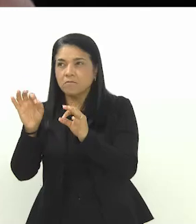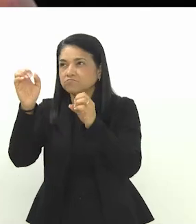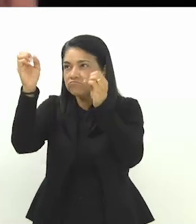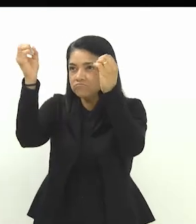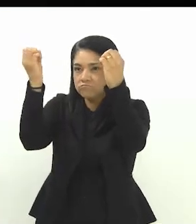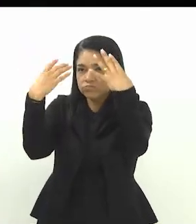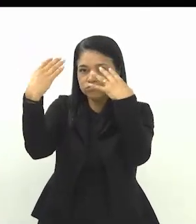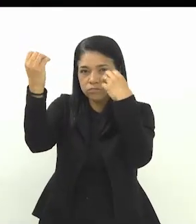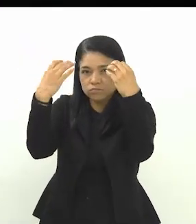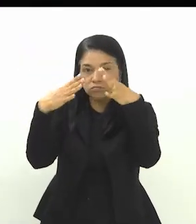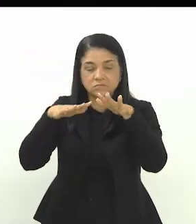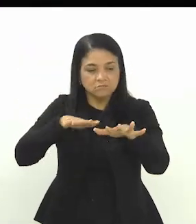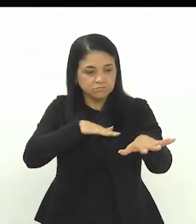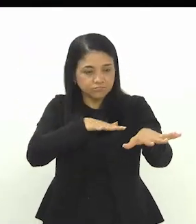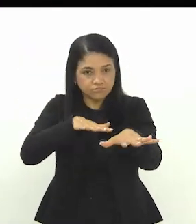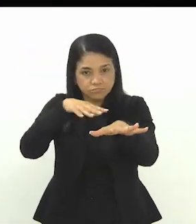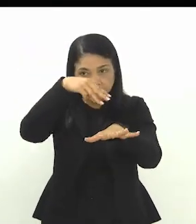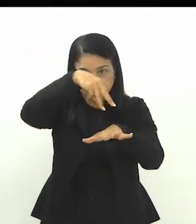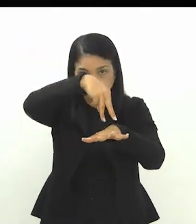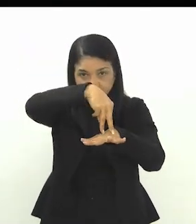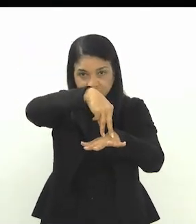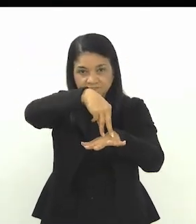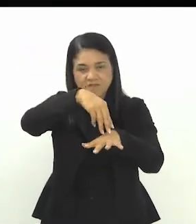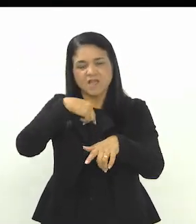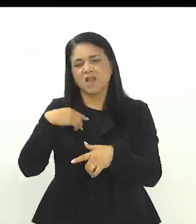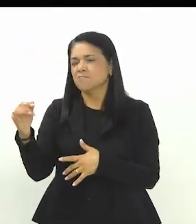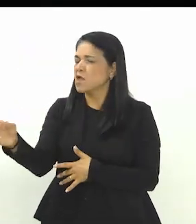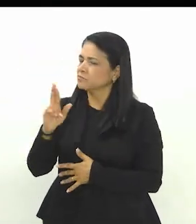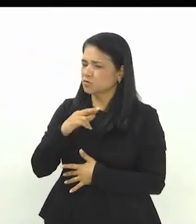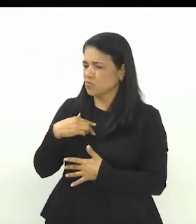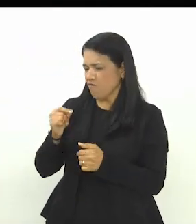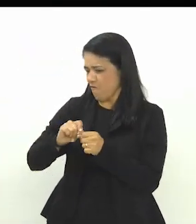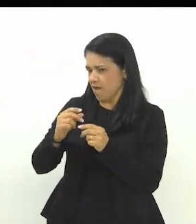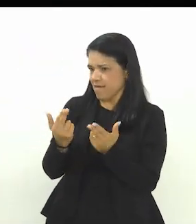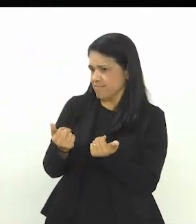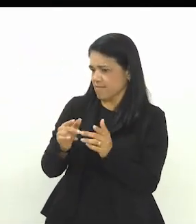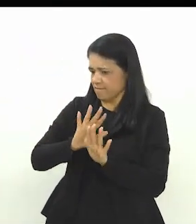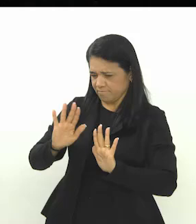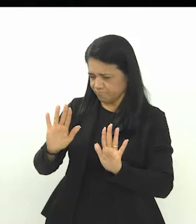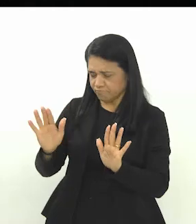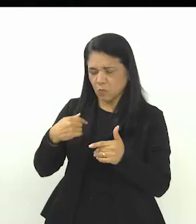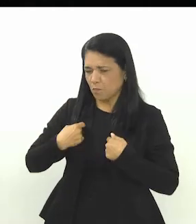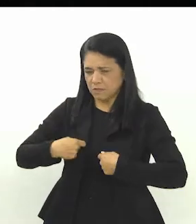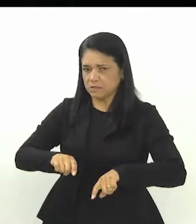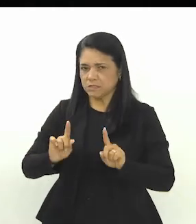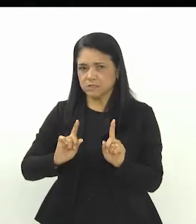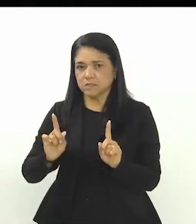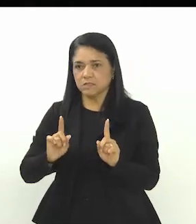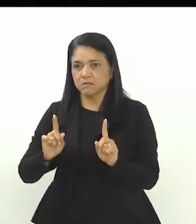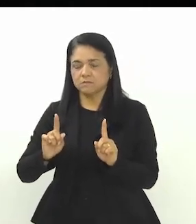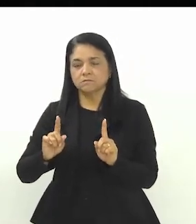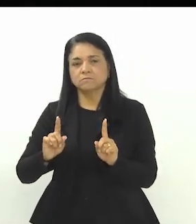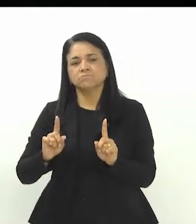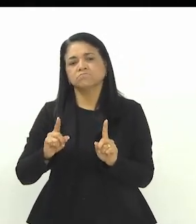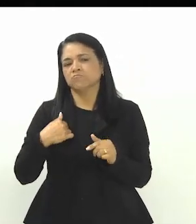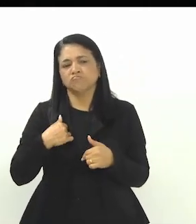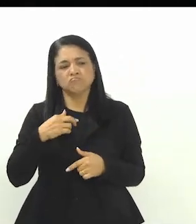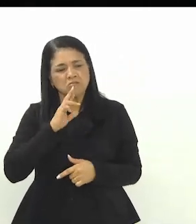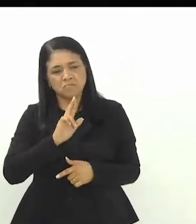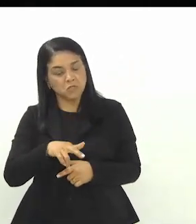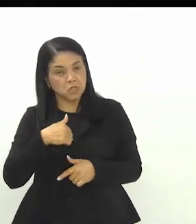fazer a configuração da luz, da Sapucaí, ele falou, não quero que faça nada. Eu falava, oi? Pô, Leandro,